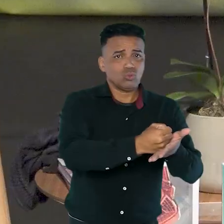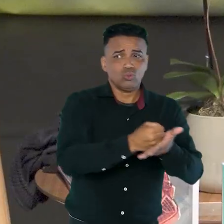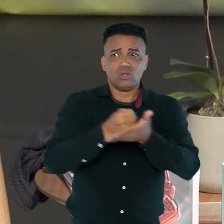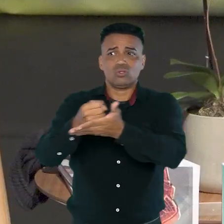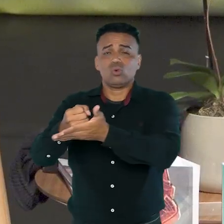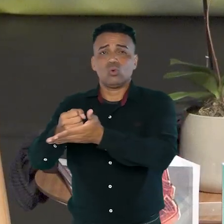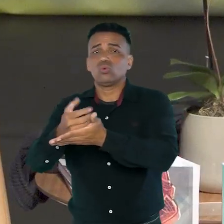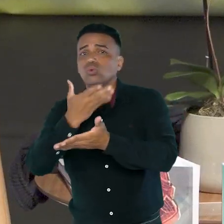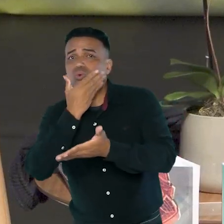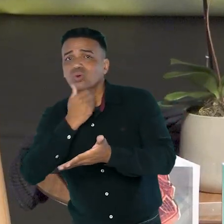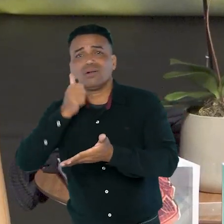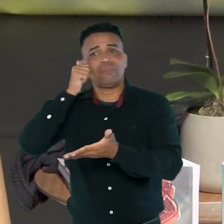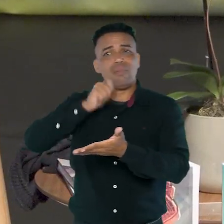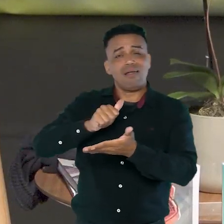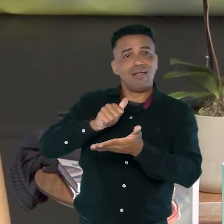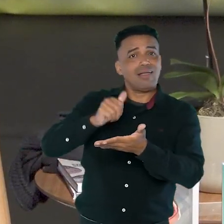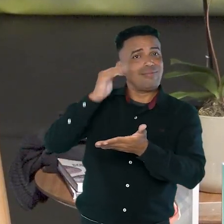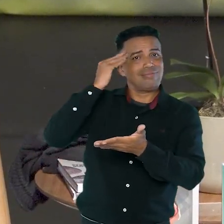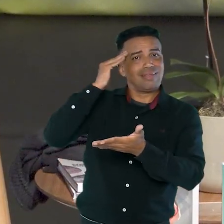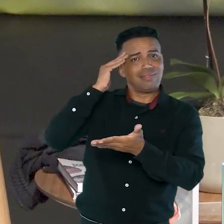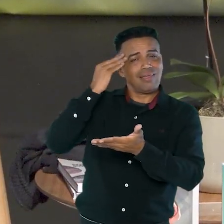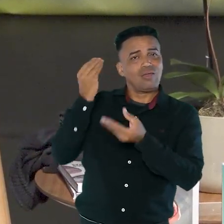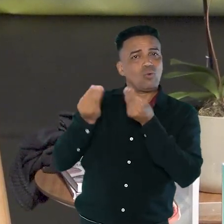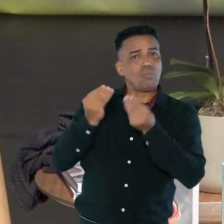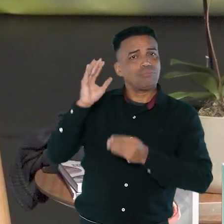a entender o que a pessoa está passando.